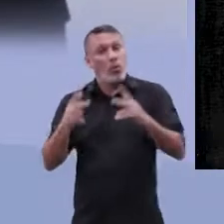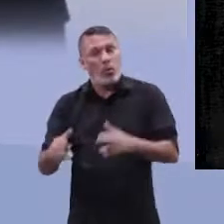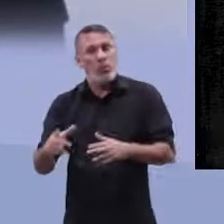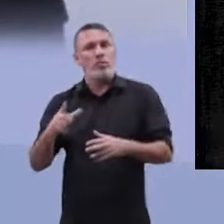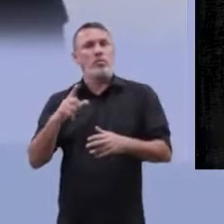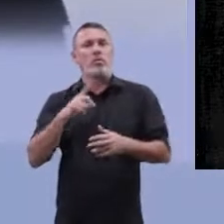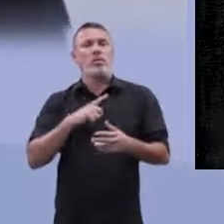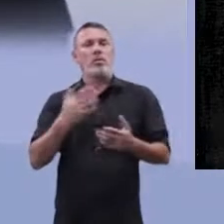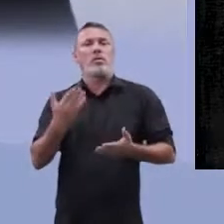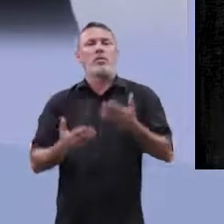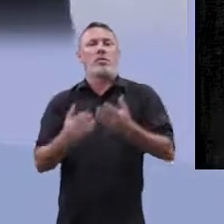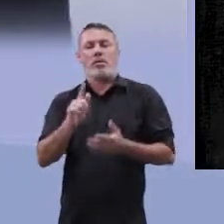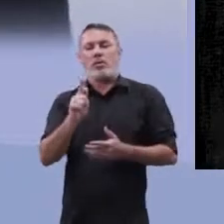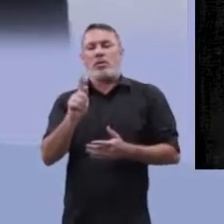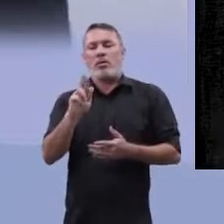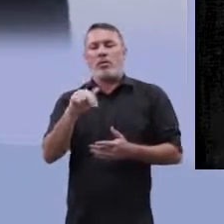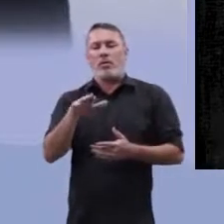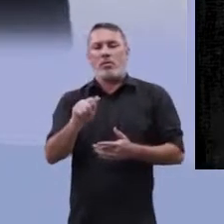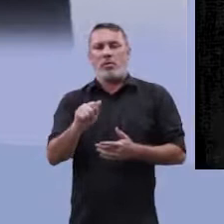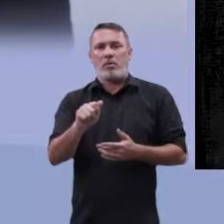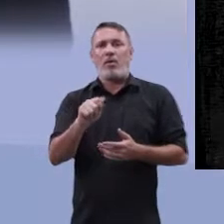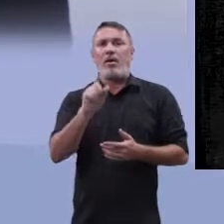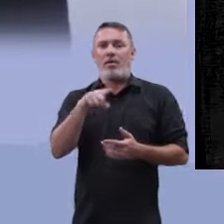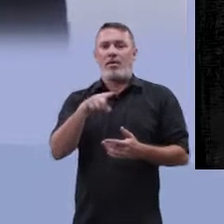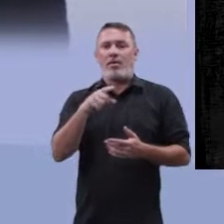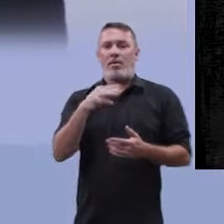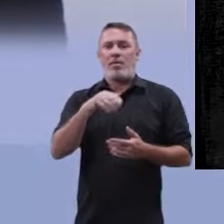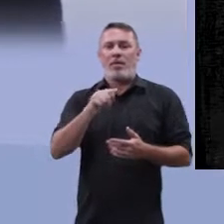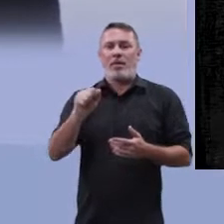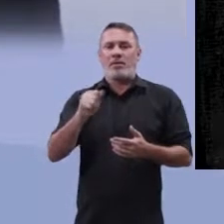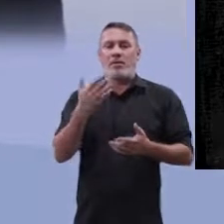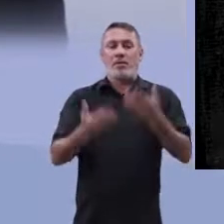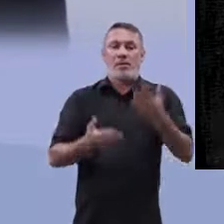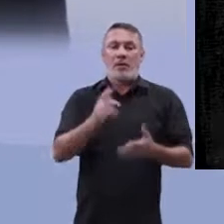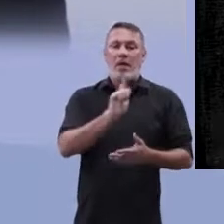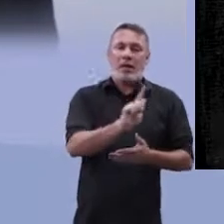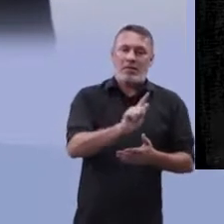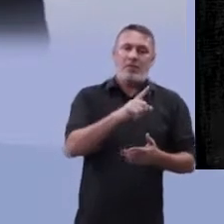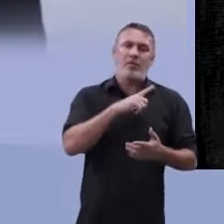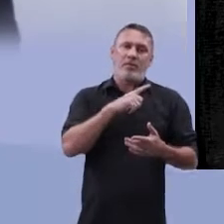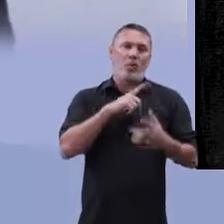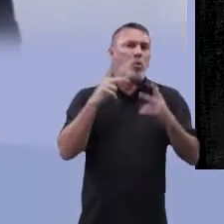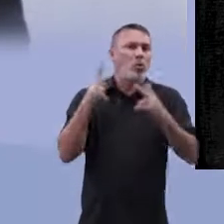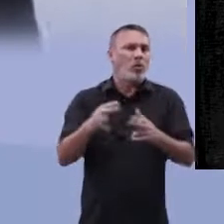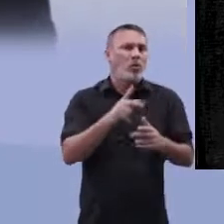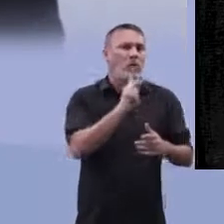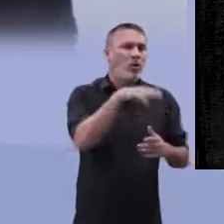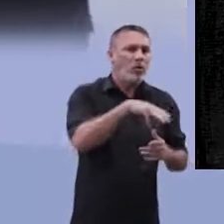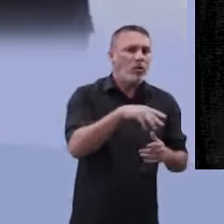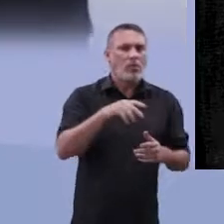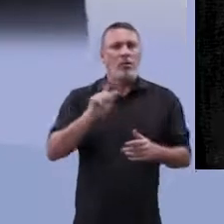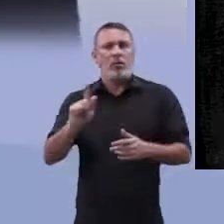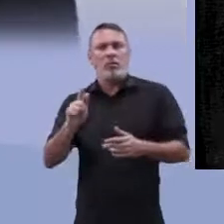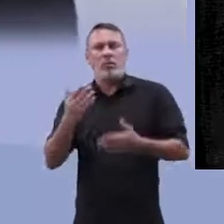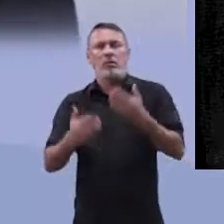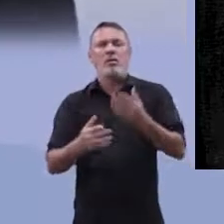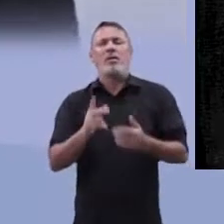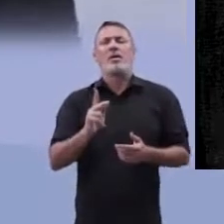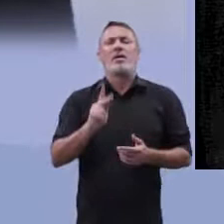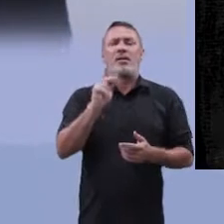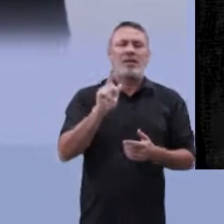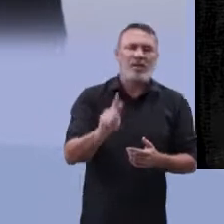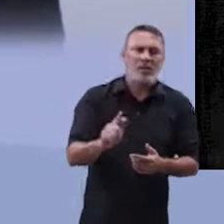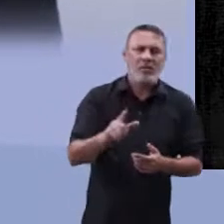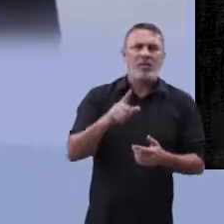a mesma escala do grama, né? Que é a medida de massa, unidade de medida de massa, o grama, tá